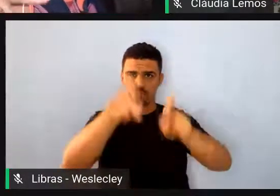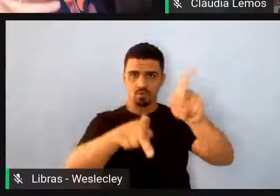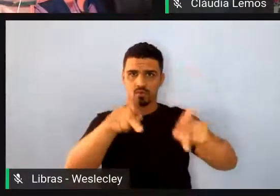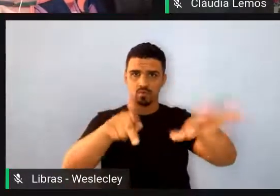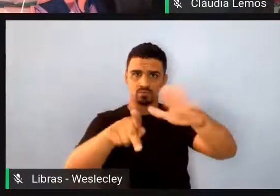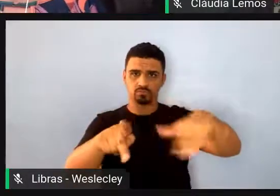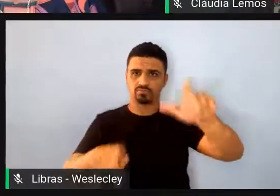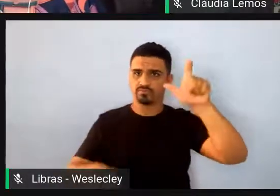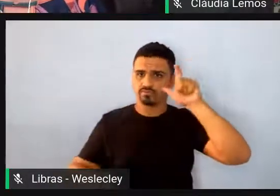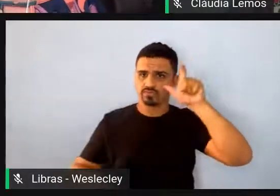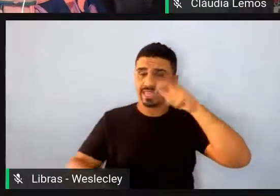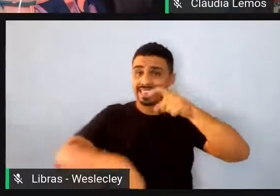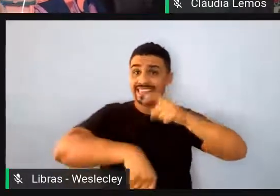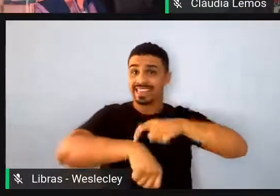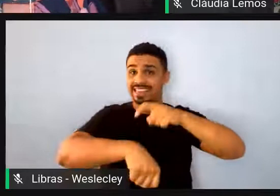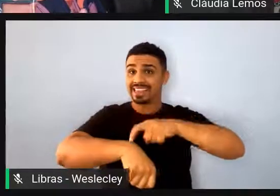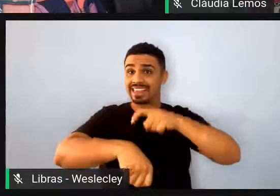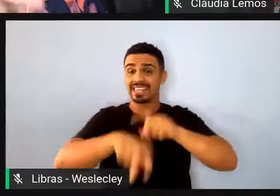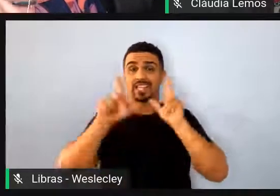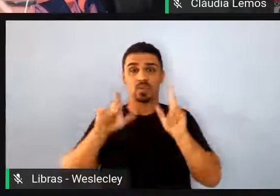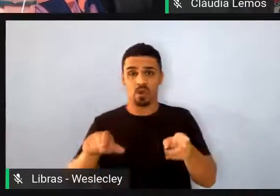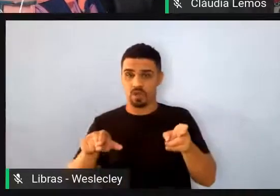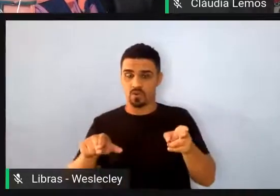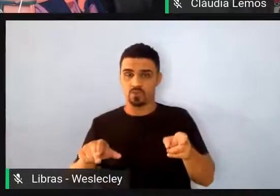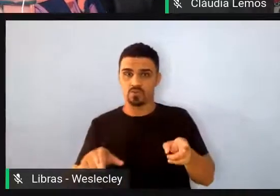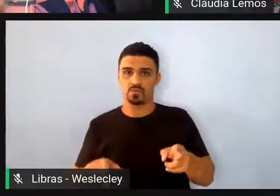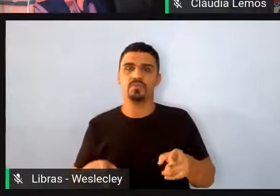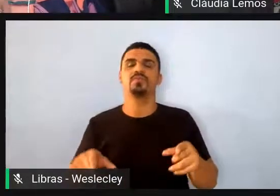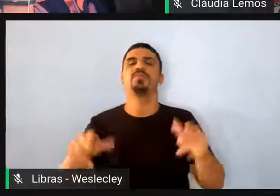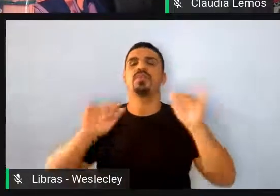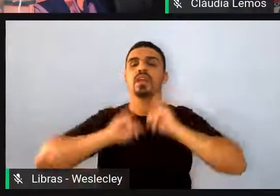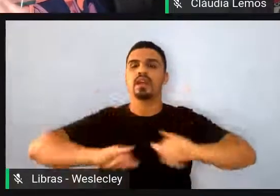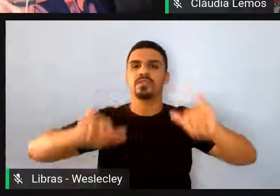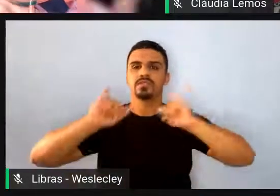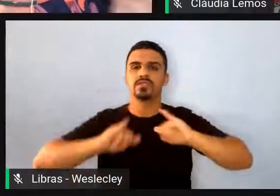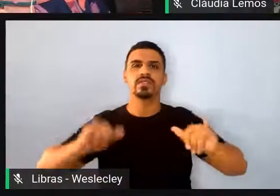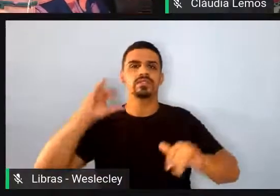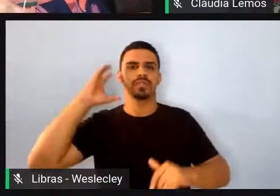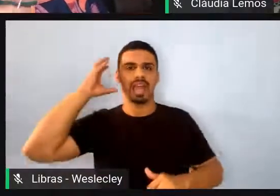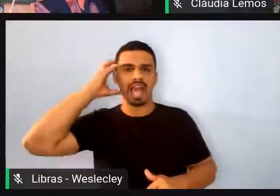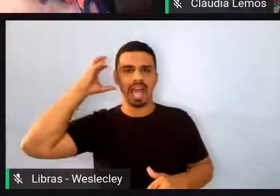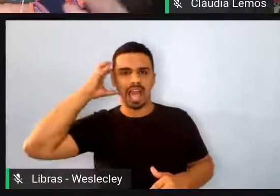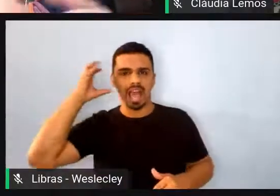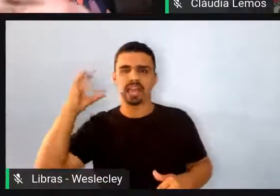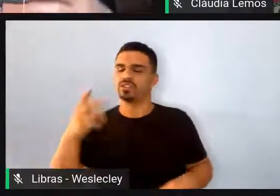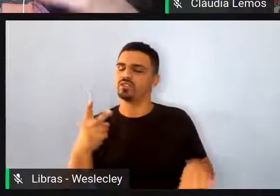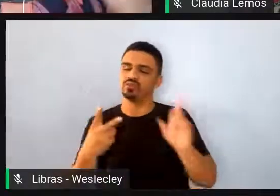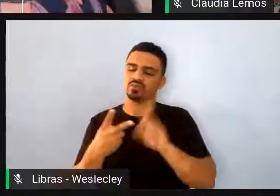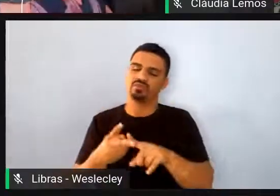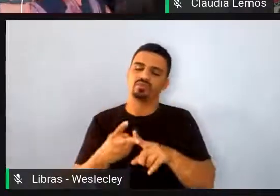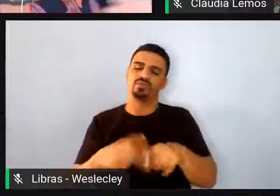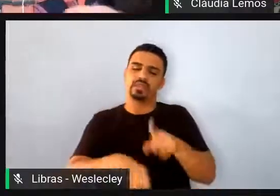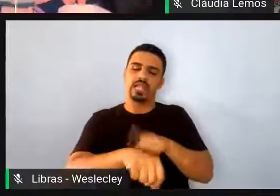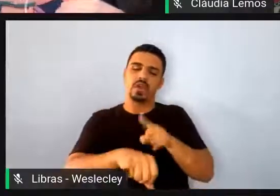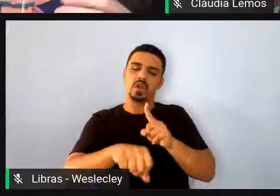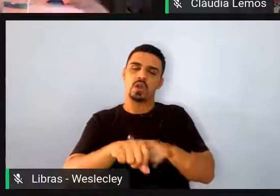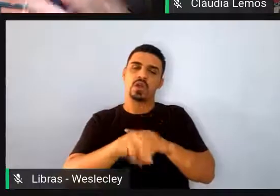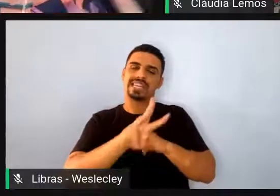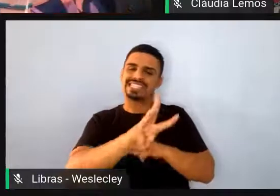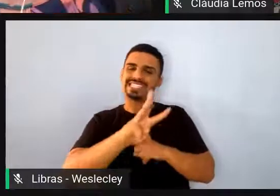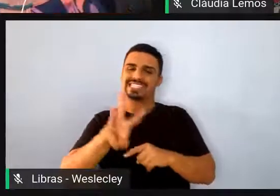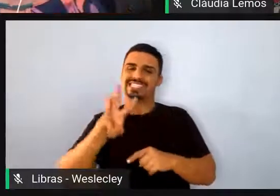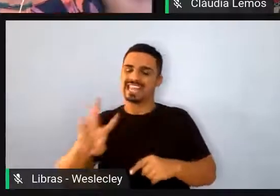site, tempo real nas mídias sociais, notícias publicadas no rádio, transmissão via rádio. Então, tem outras